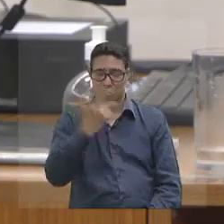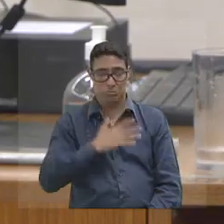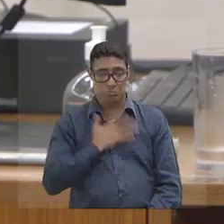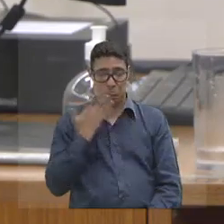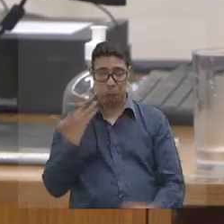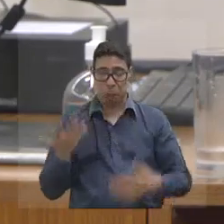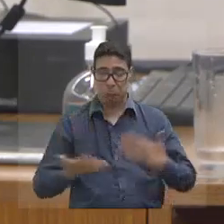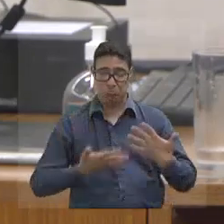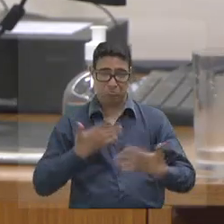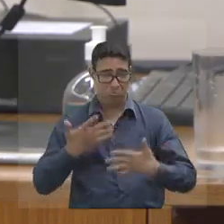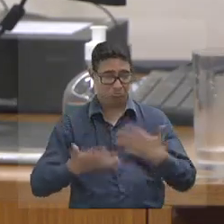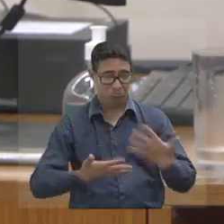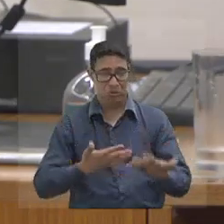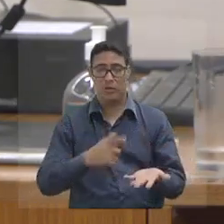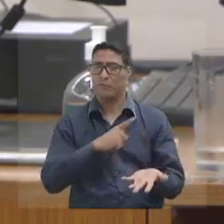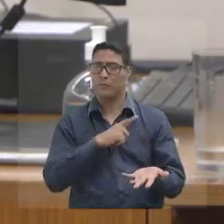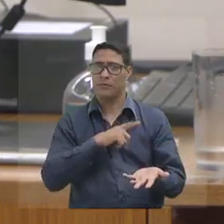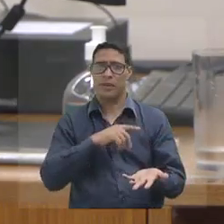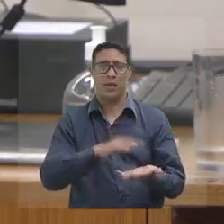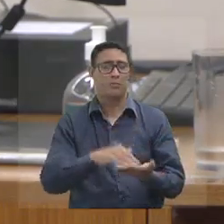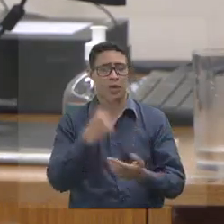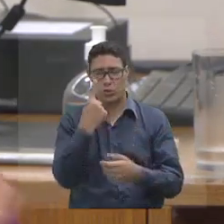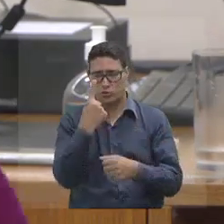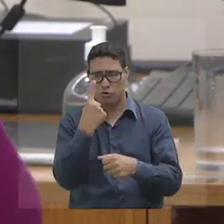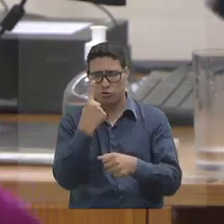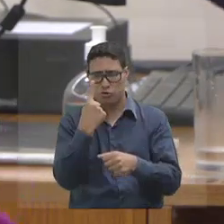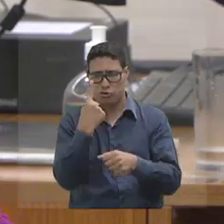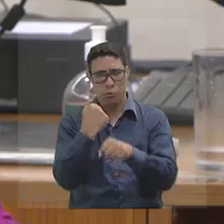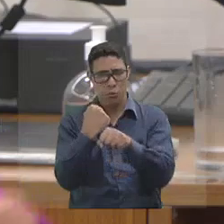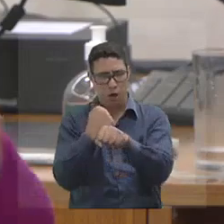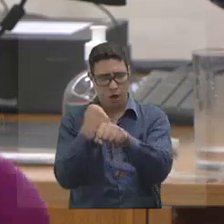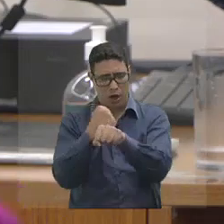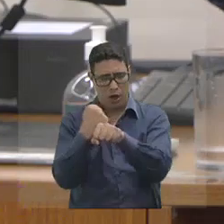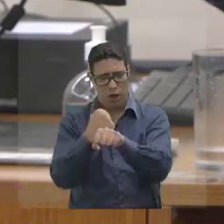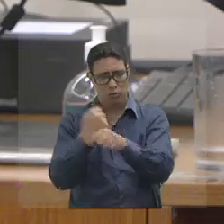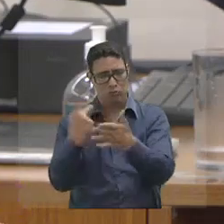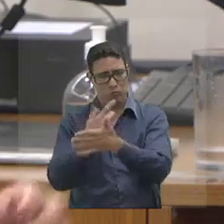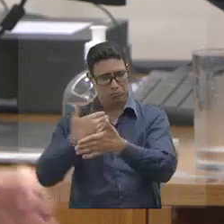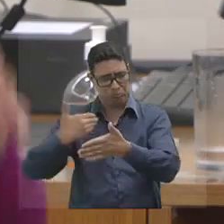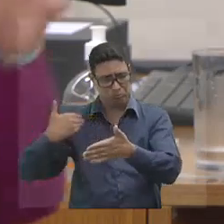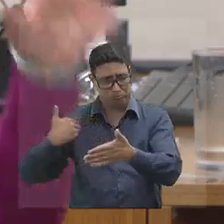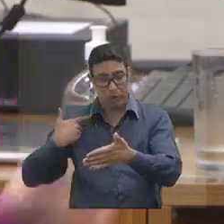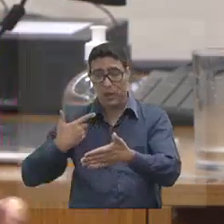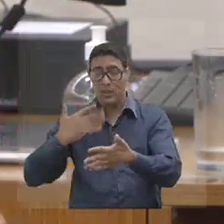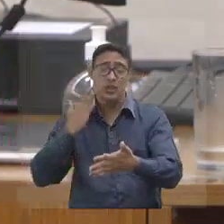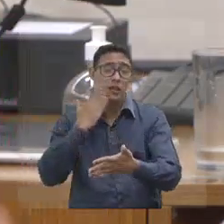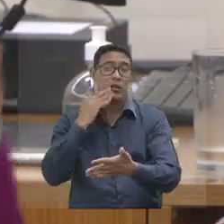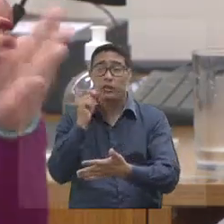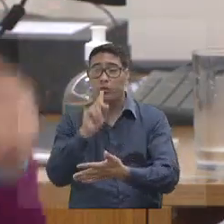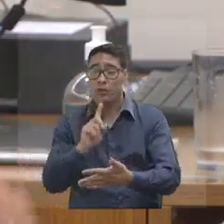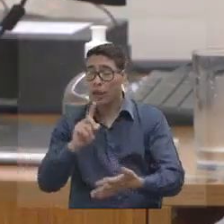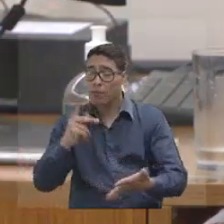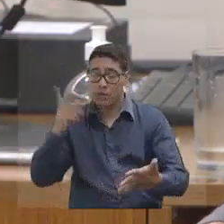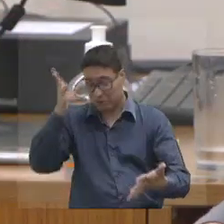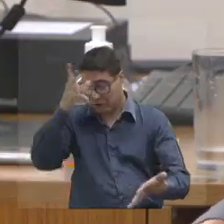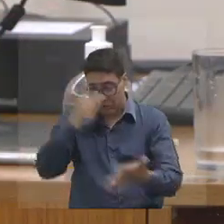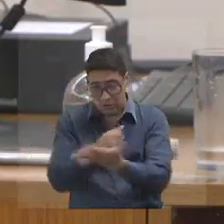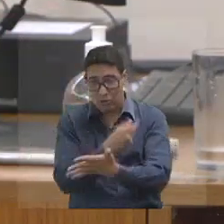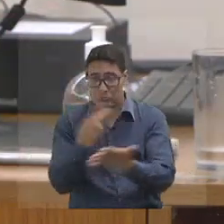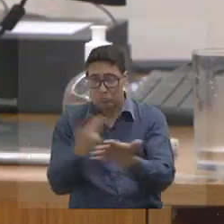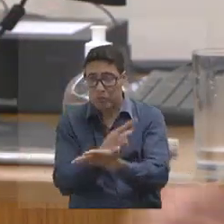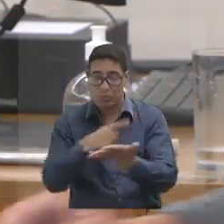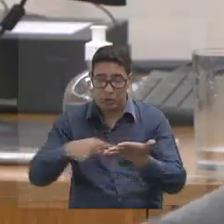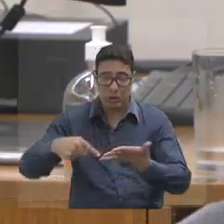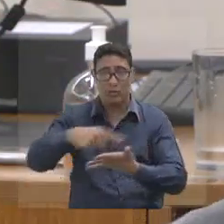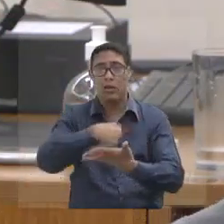tem mais tem mais de um ano essa situação e a gente ainda não sabe que providências foram tomadas no âmbito do controle Inter mas eu vou fazer para